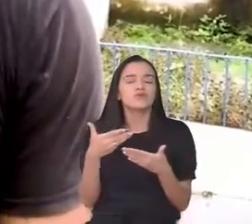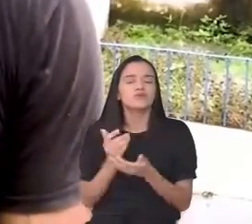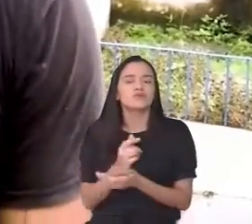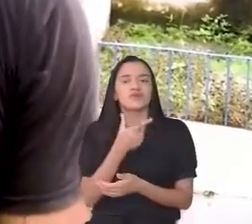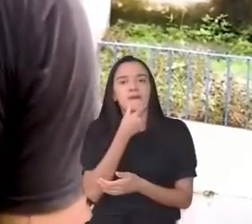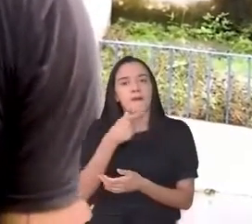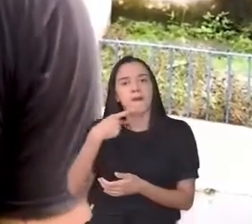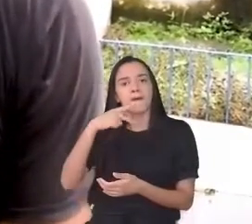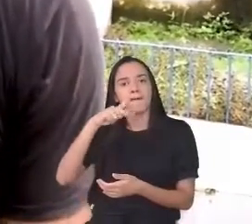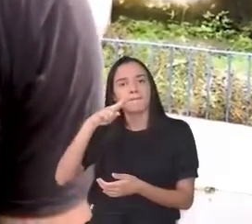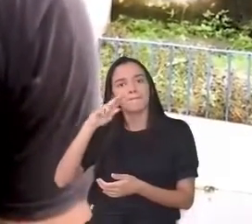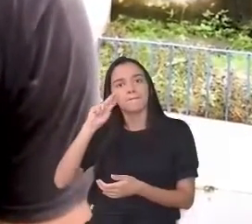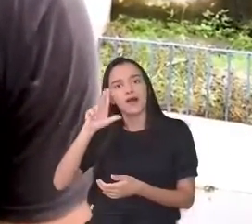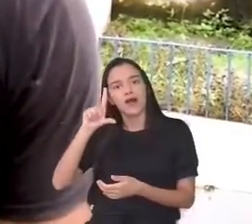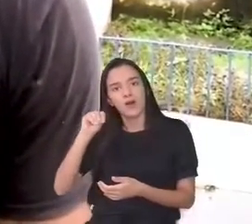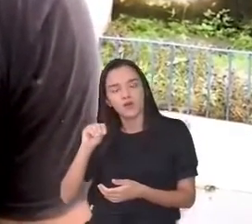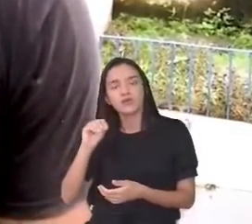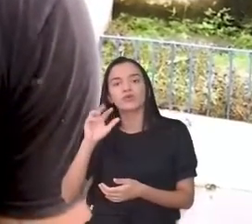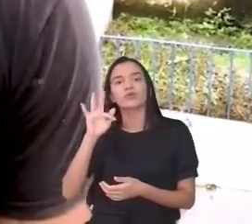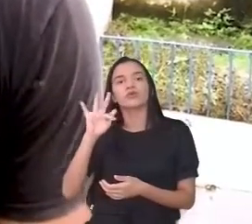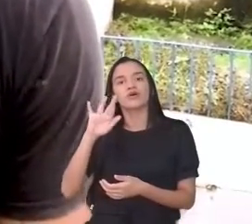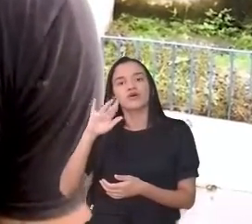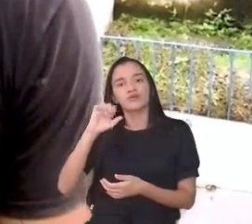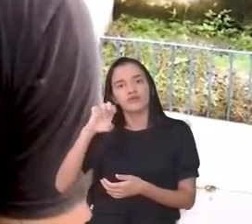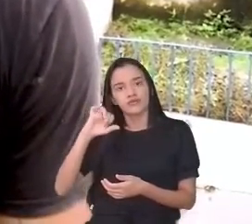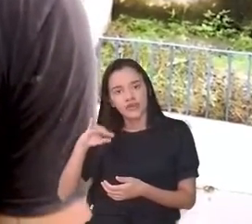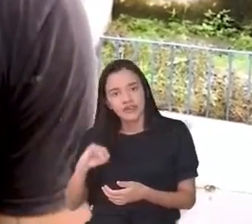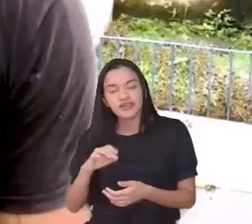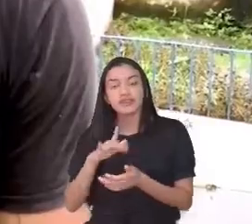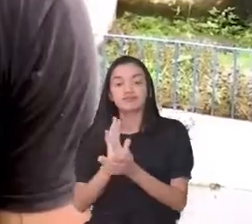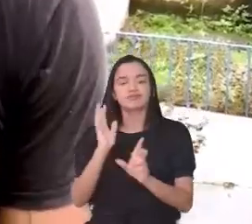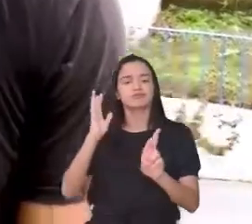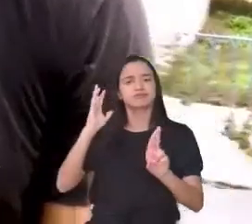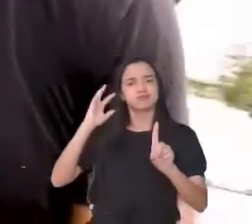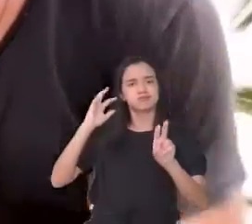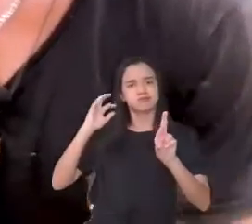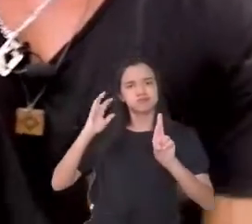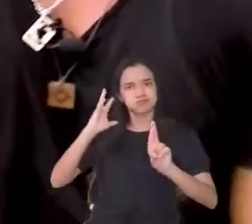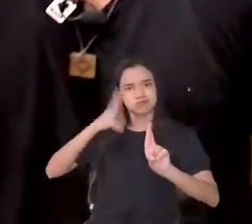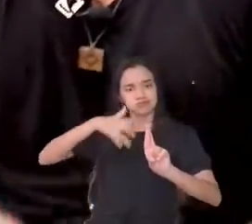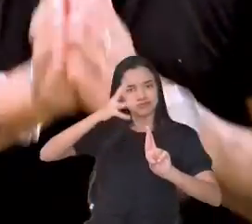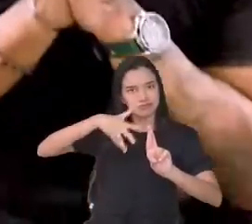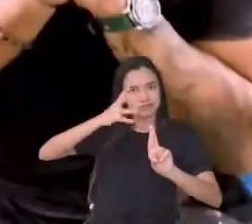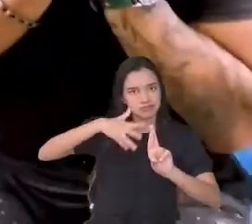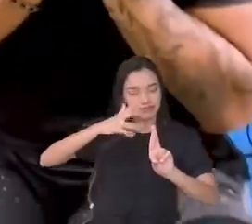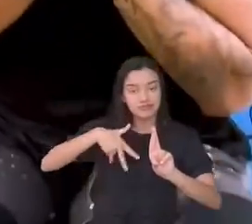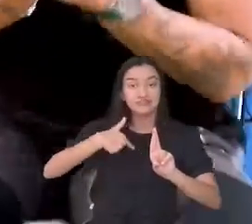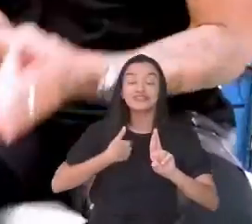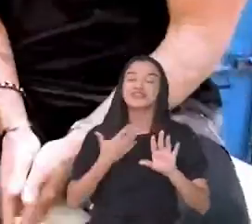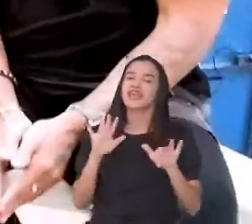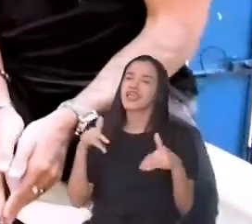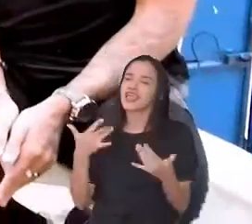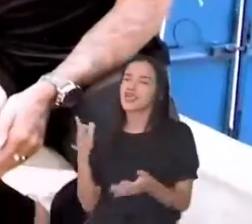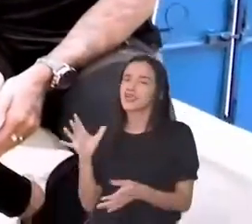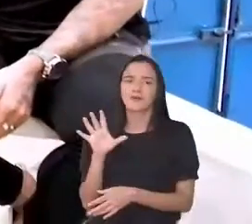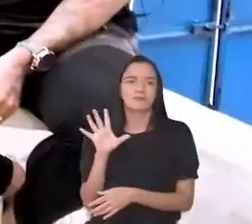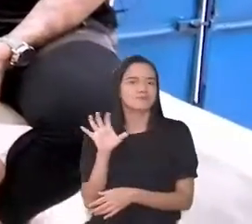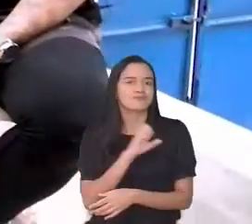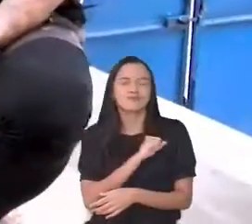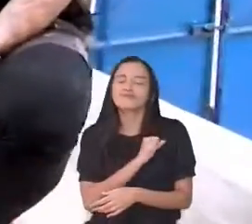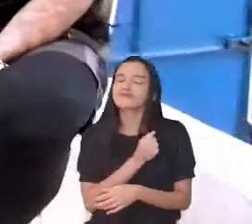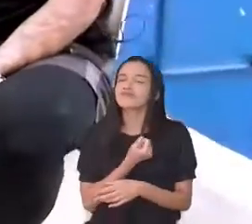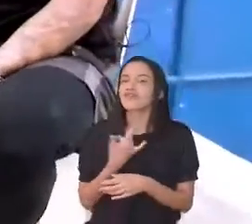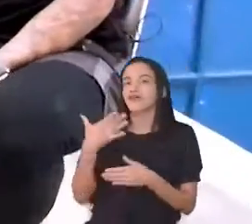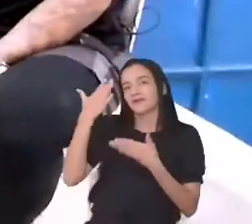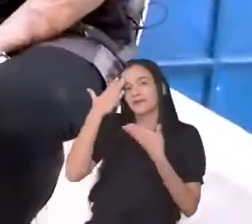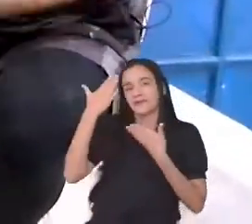Então, Paulo Freire, essa grande referência. Ai, Rafa, adorei. Obrigada, de verdade. Sou curiosíssima